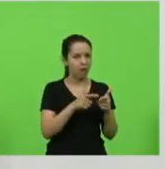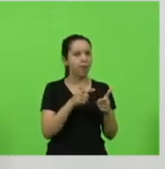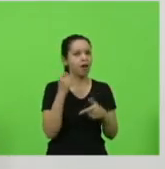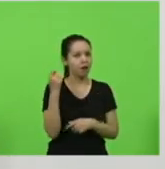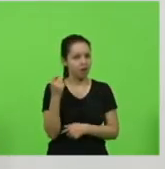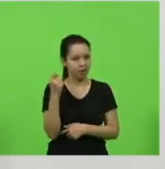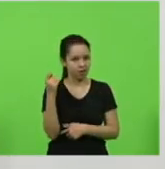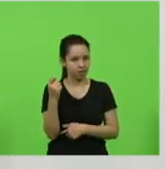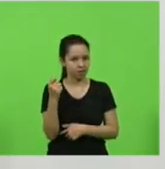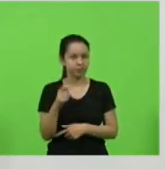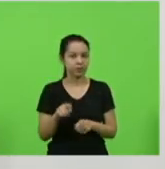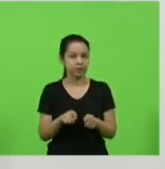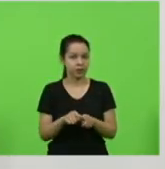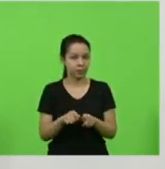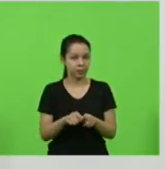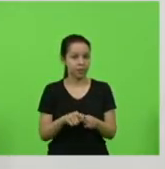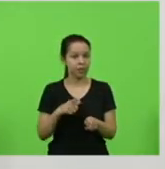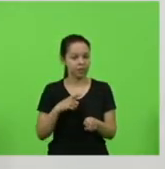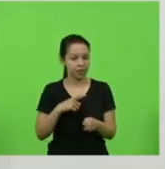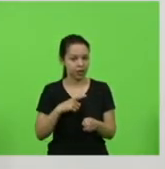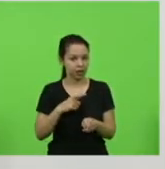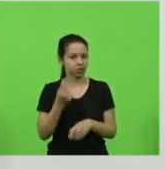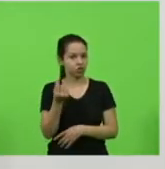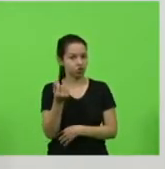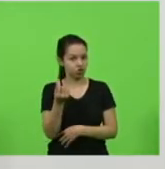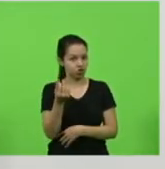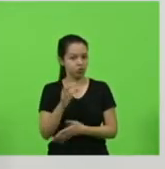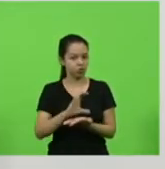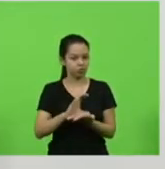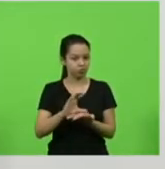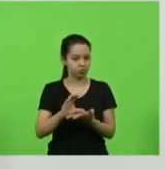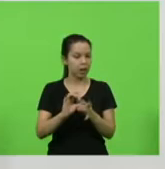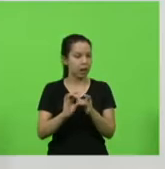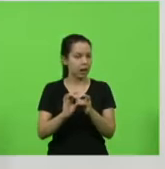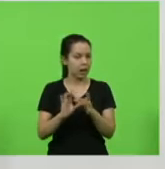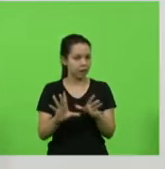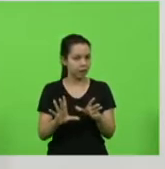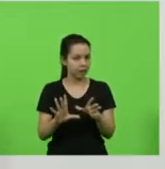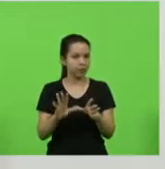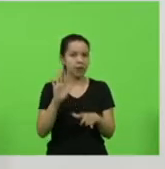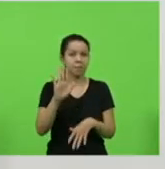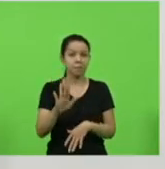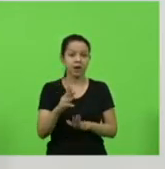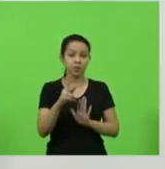uma disposição de recursos, no entanto, não haviam projetos.